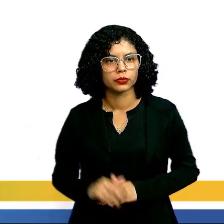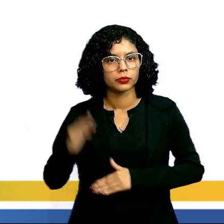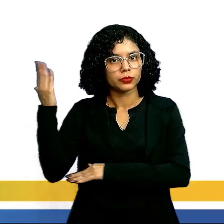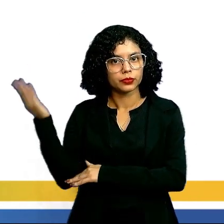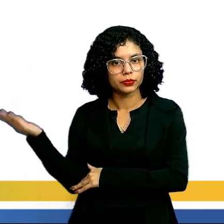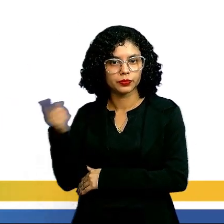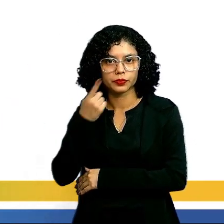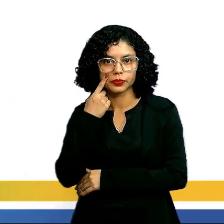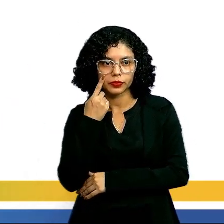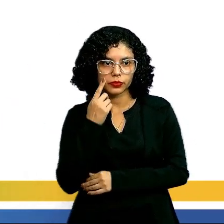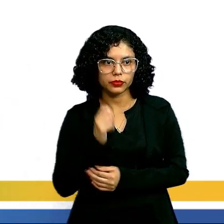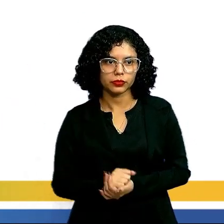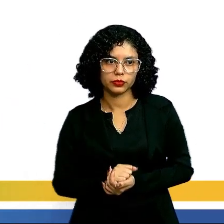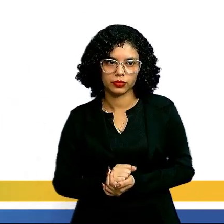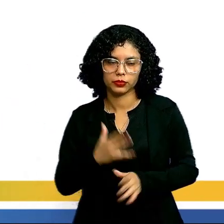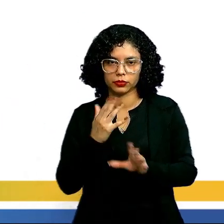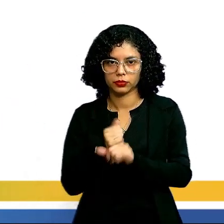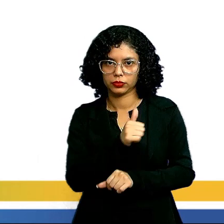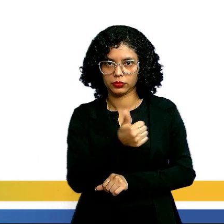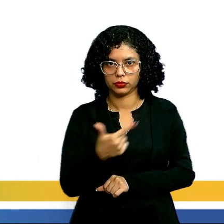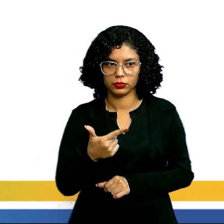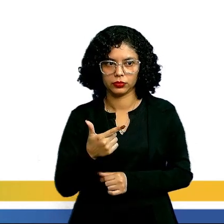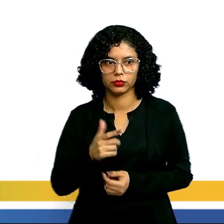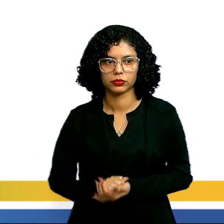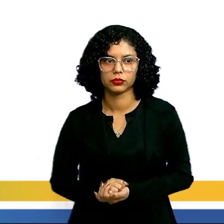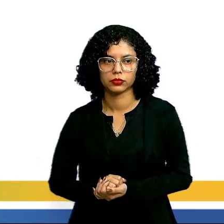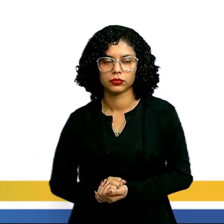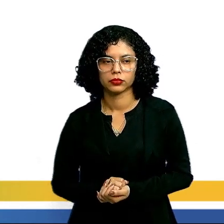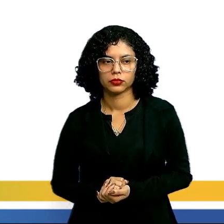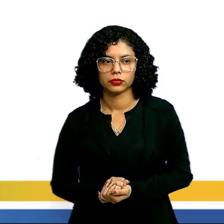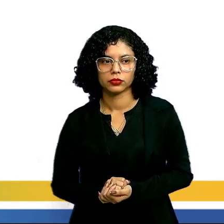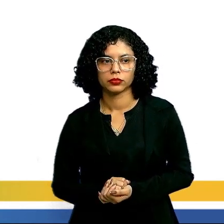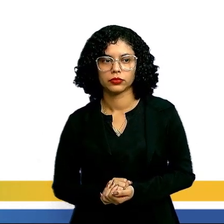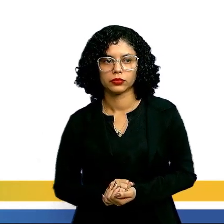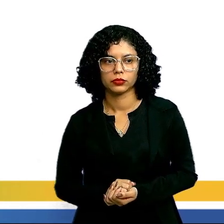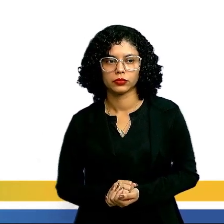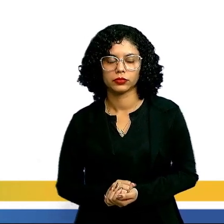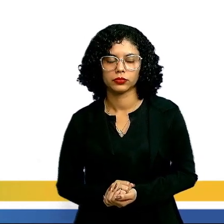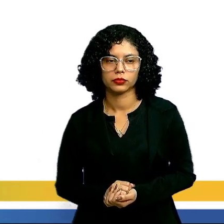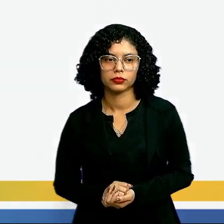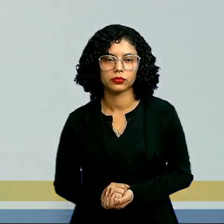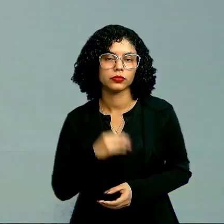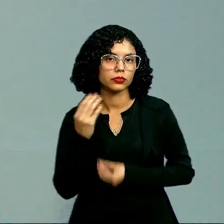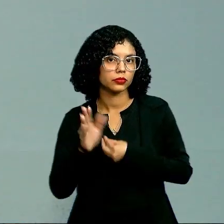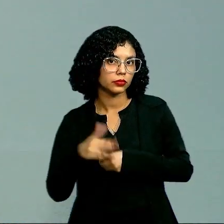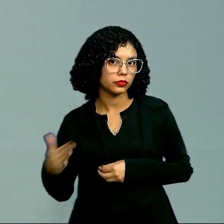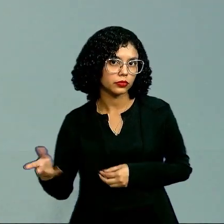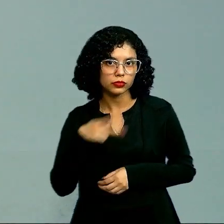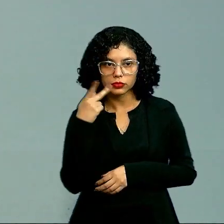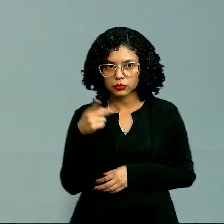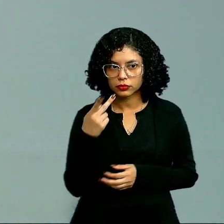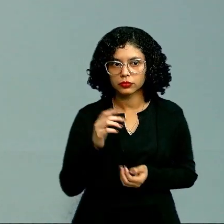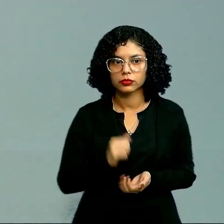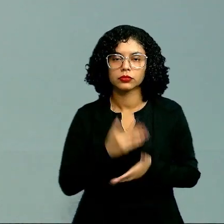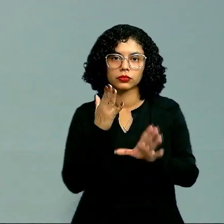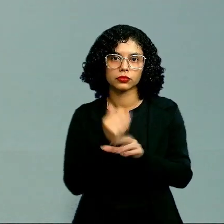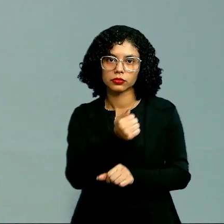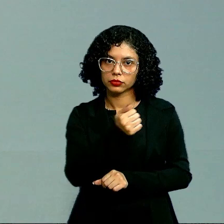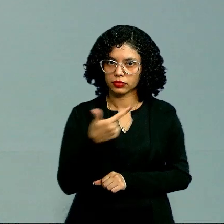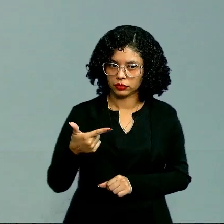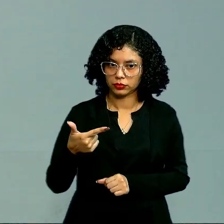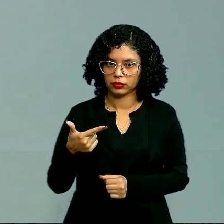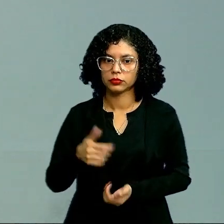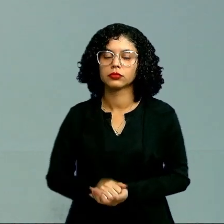Olha aí, o Arthur soma 12, tá? Então, quando ele fala soma